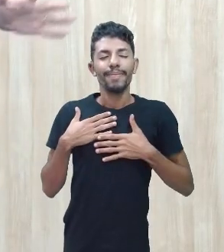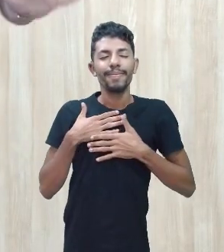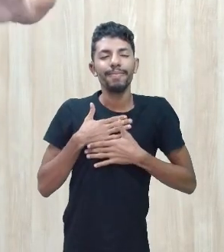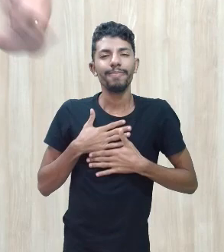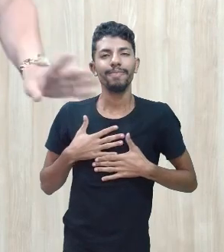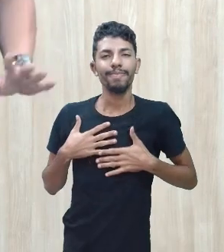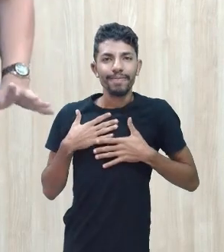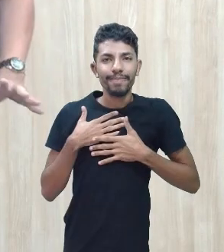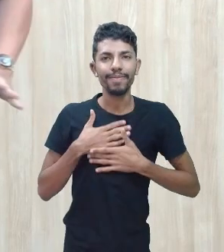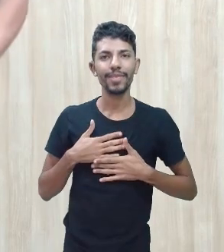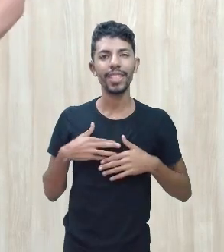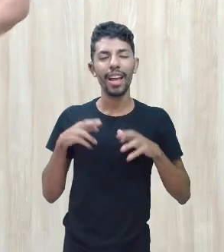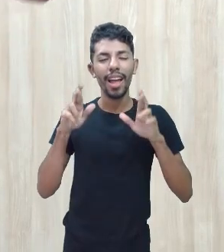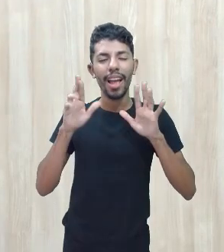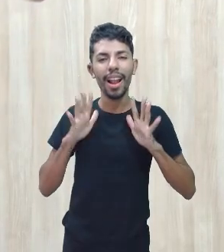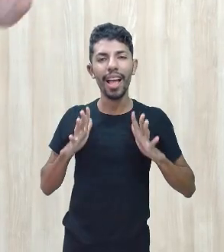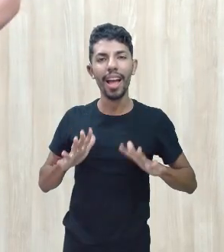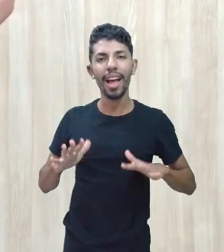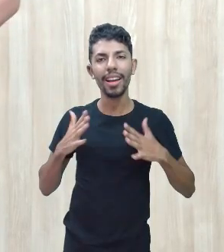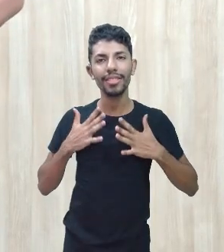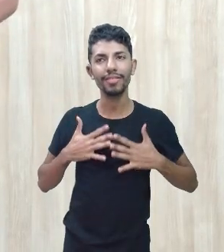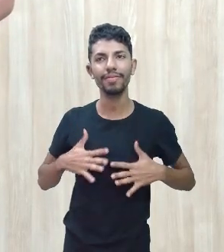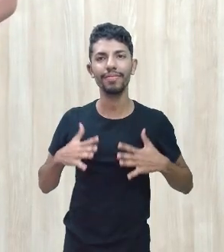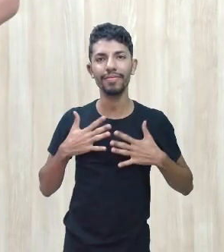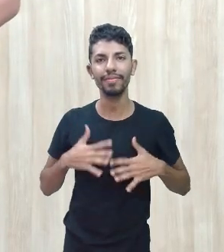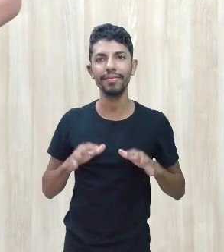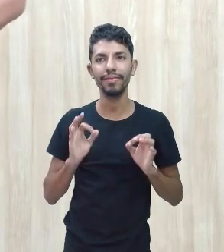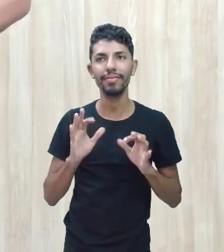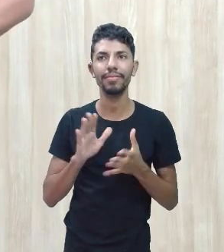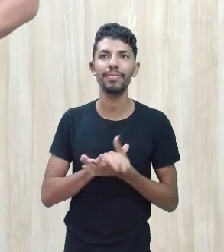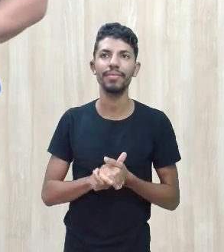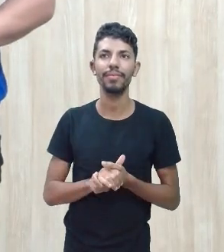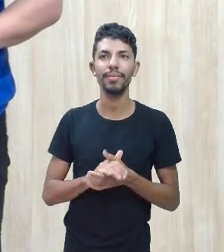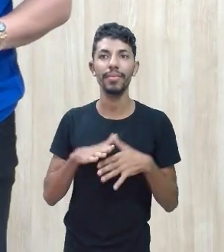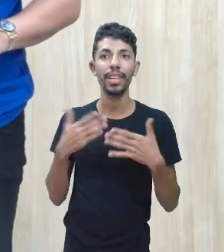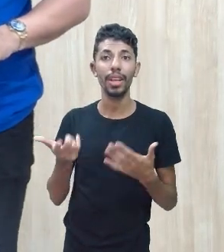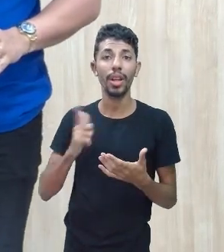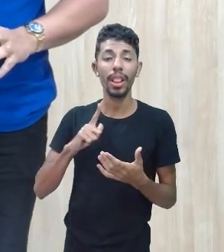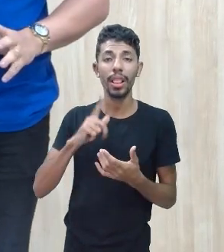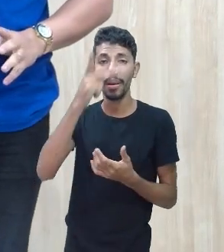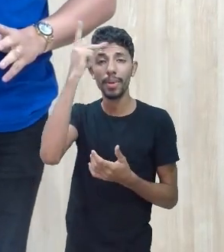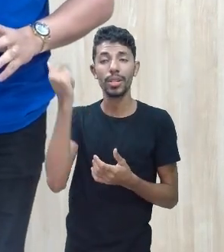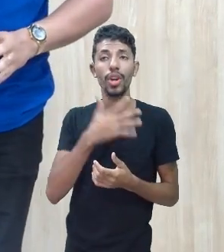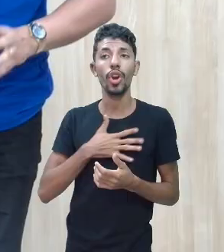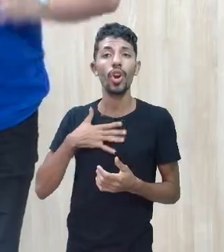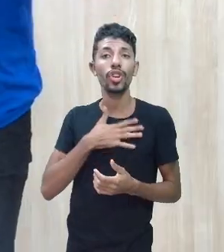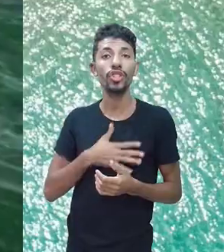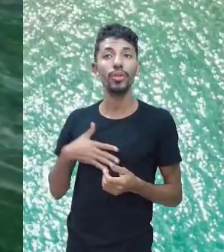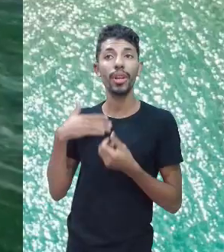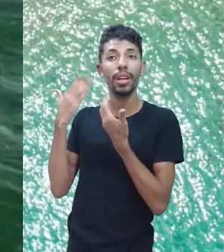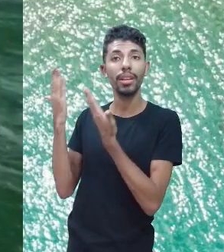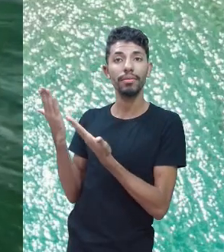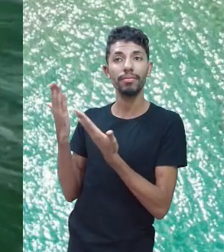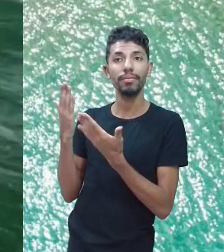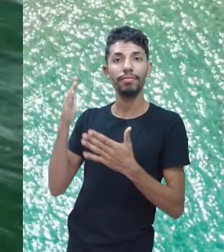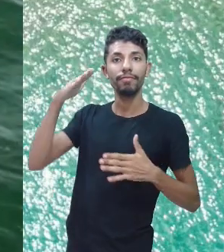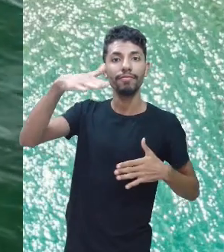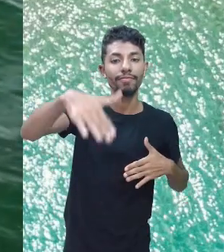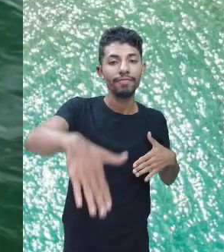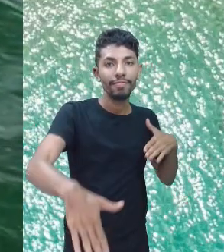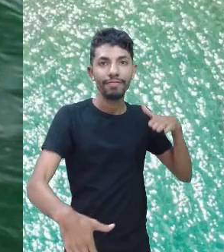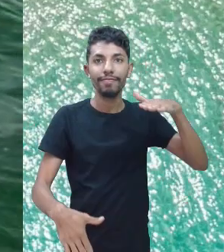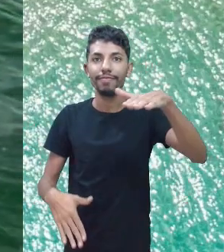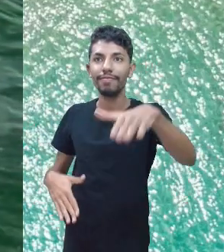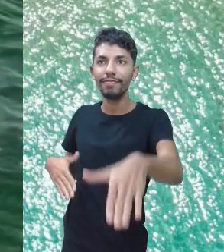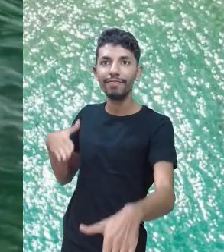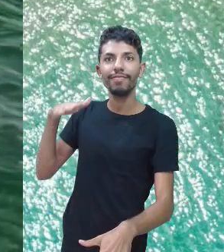aqui, pronto, já dei uma relaxada. Só precisava disso mesmo. Né? E aí tem gente que gosta de nadar. Olha aí que